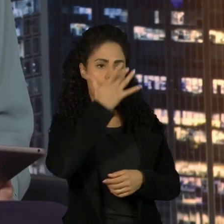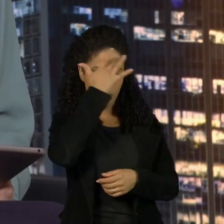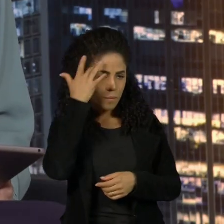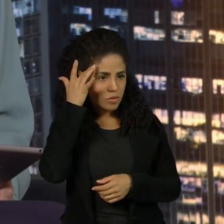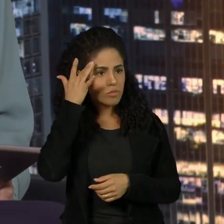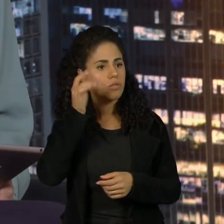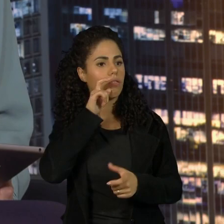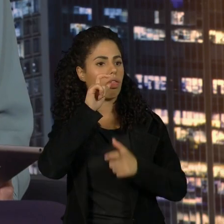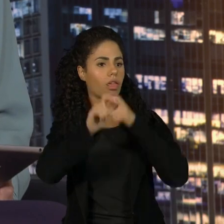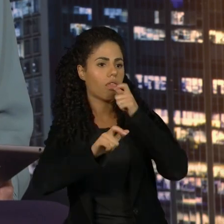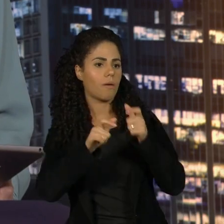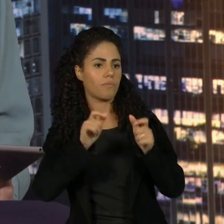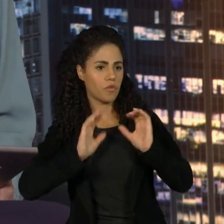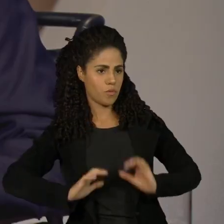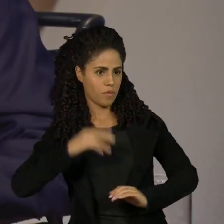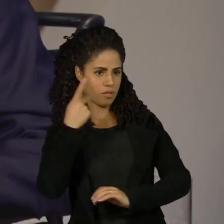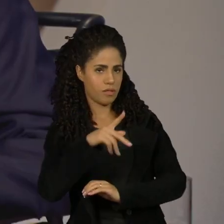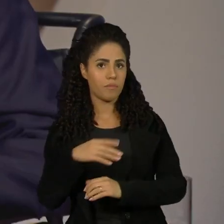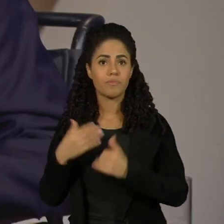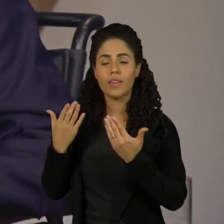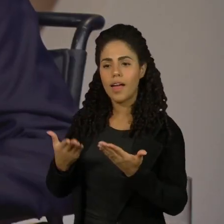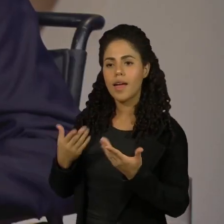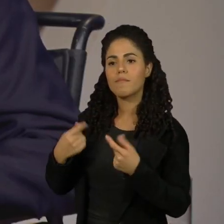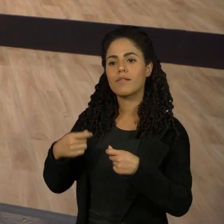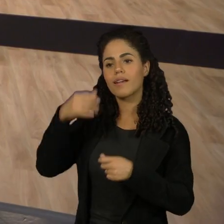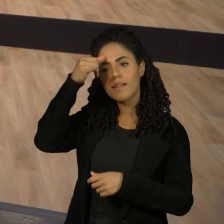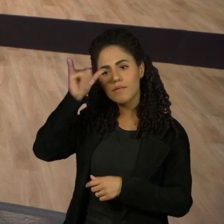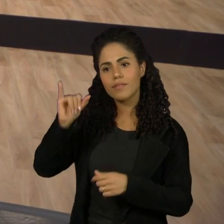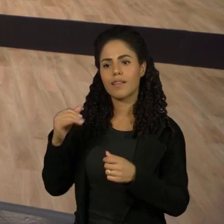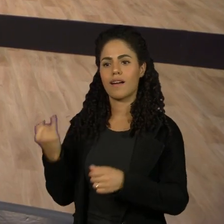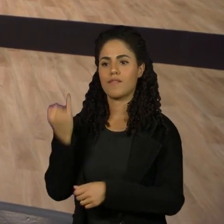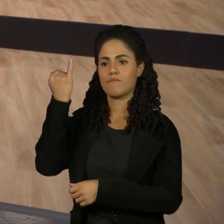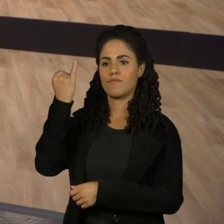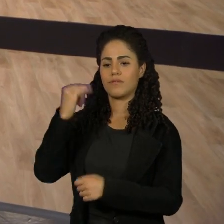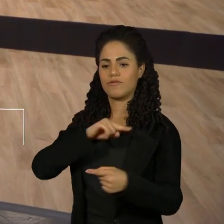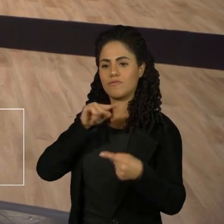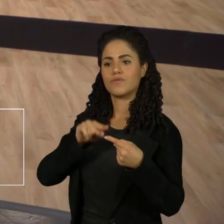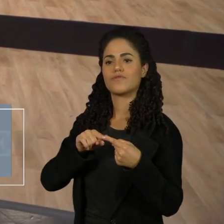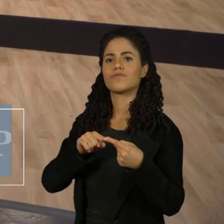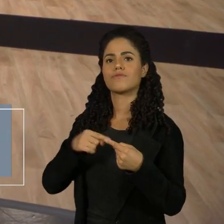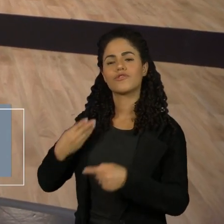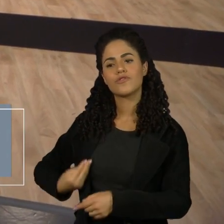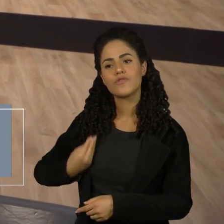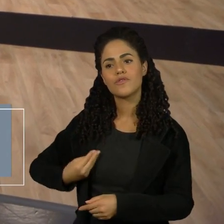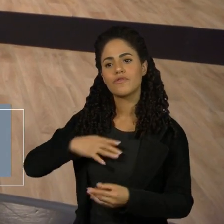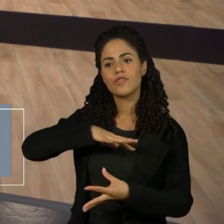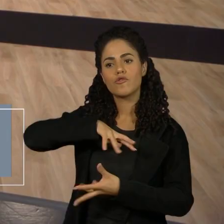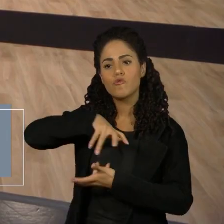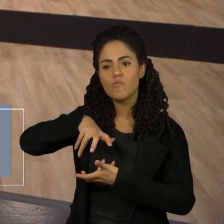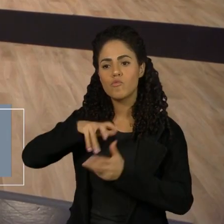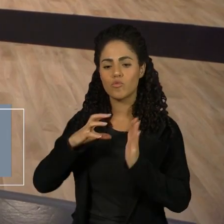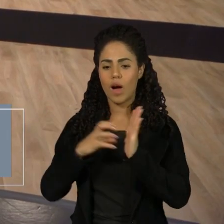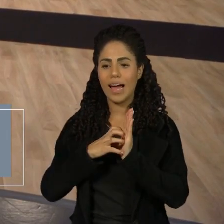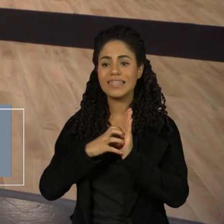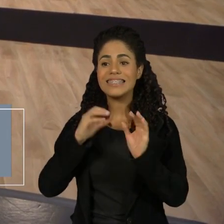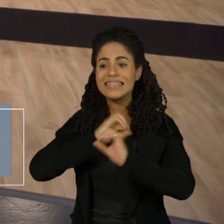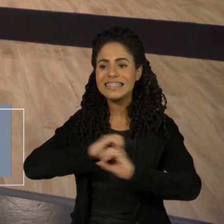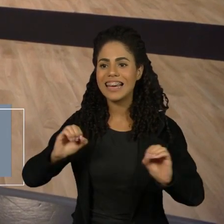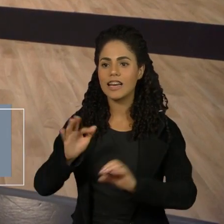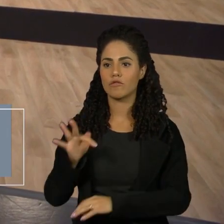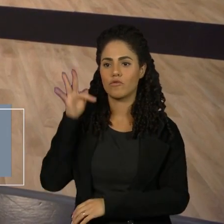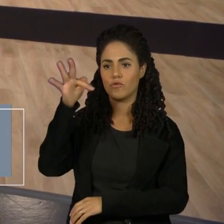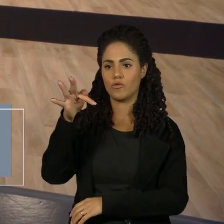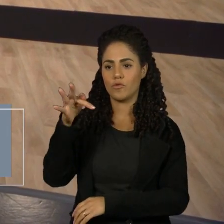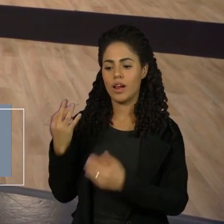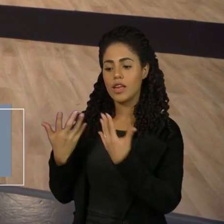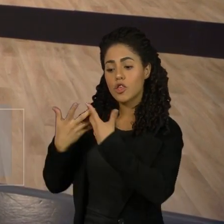o seu comportamento. Porque a prevenção é muito importante naquele objetivo nosso de viver num mundo sem AIDS no futuro. E o que